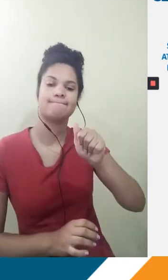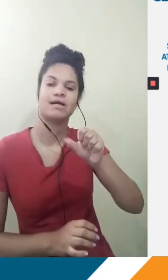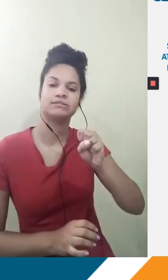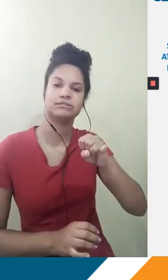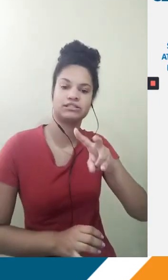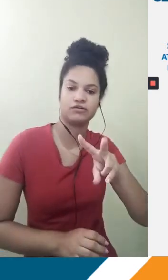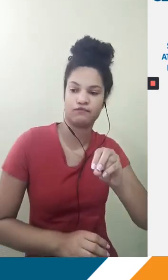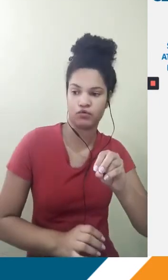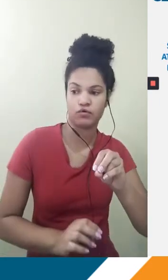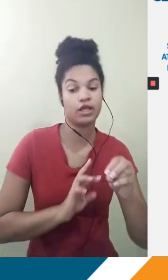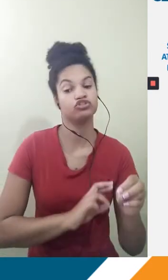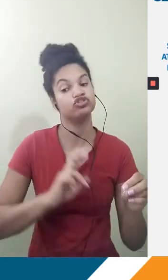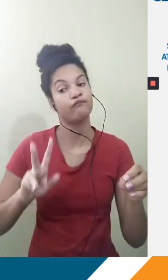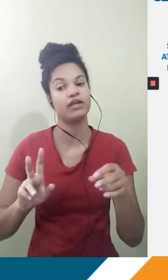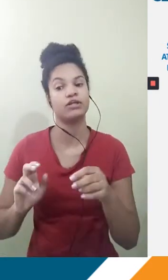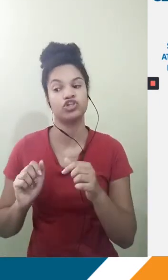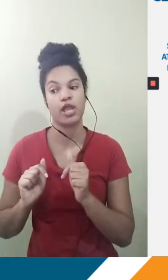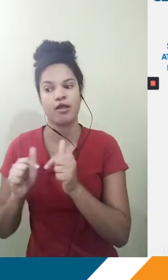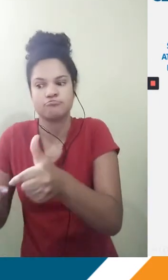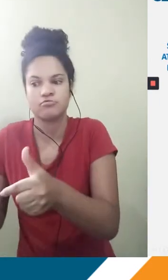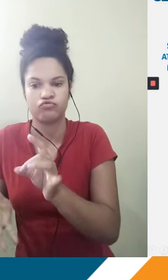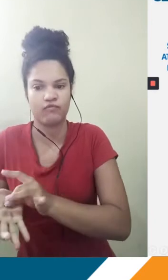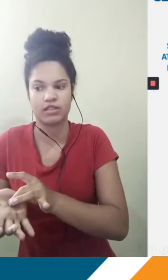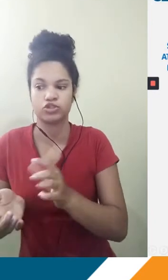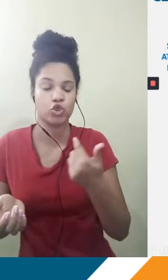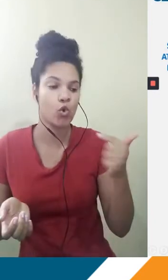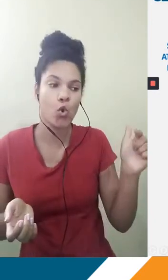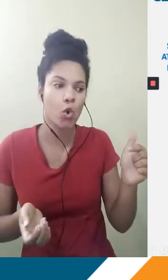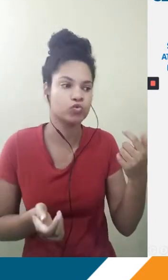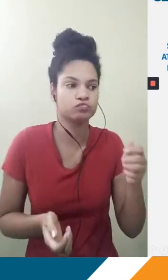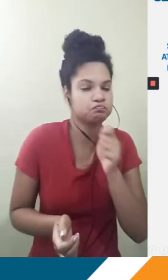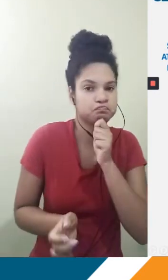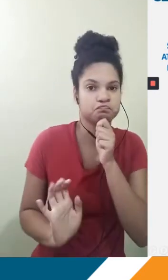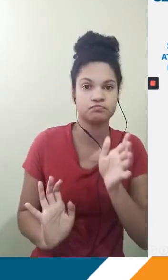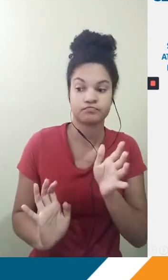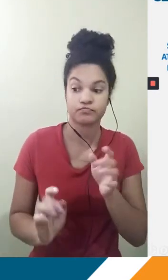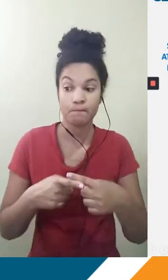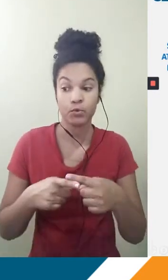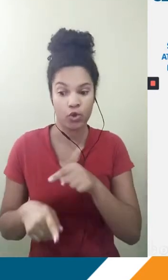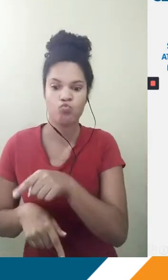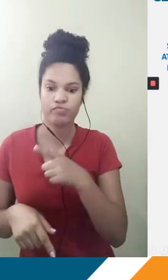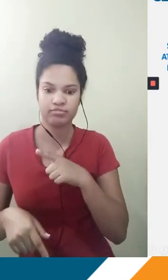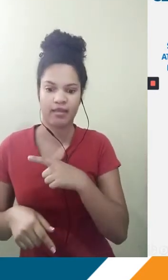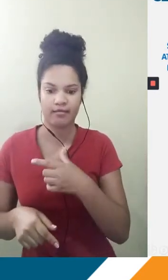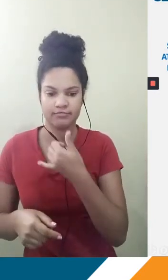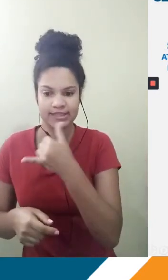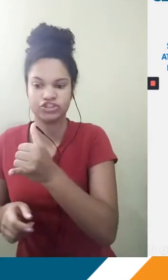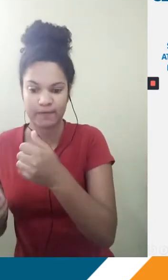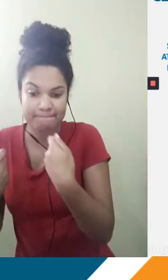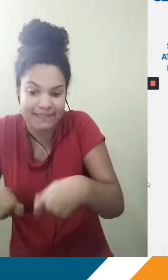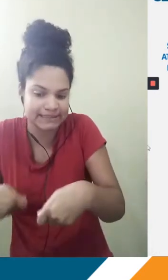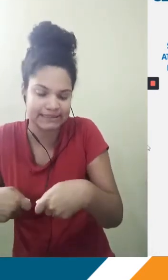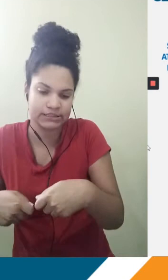transporte ativo, porque um demanda consumo de energia na forma de ATP e outro não. O passivo não consome ATP e o